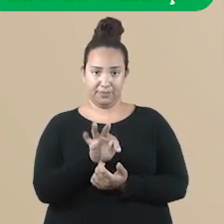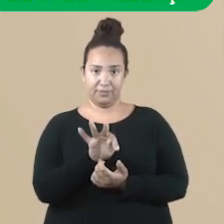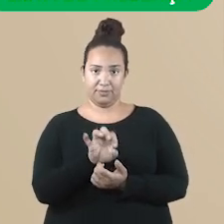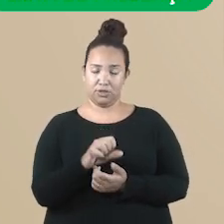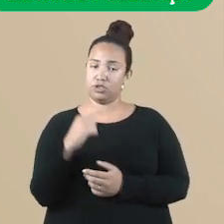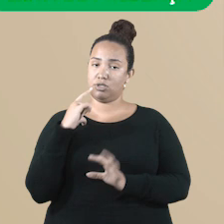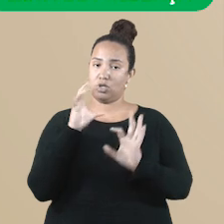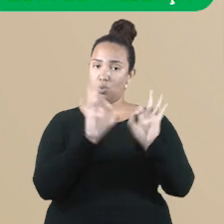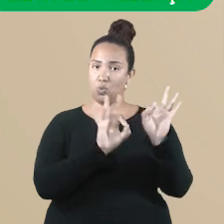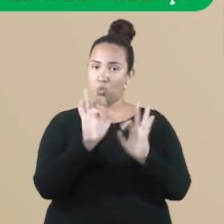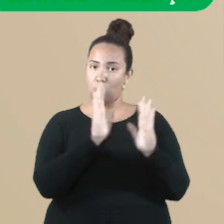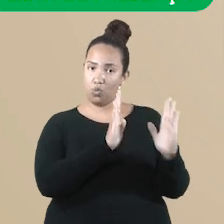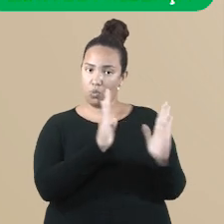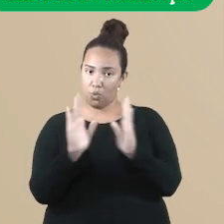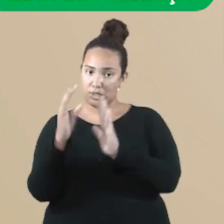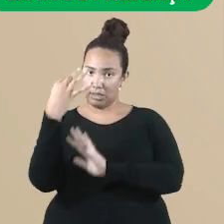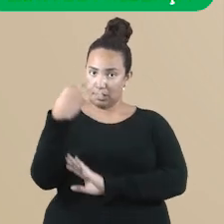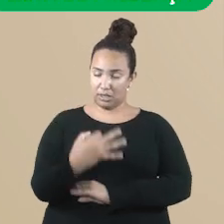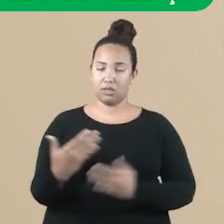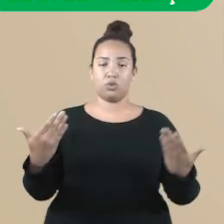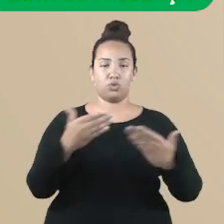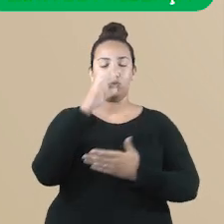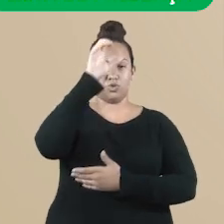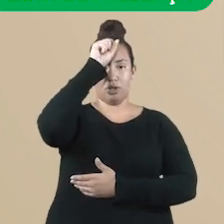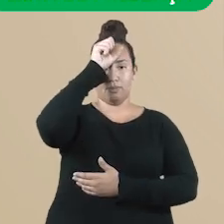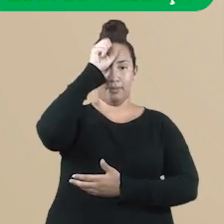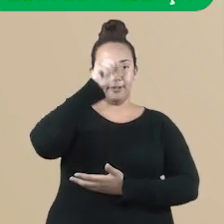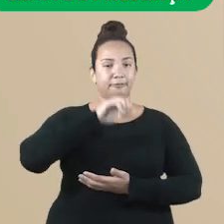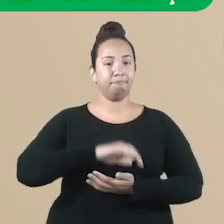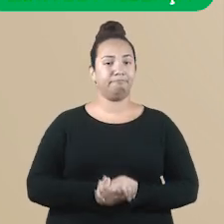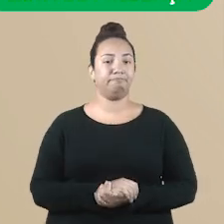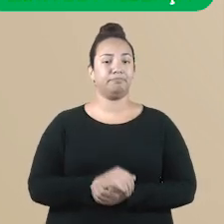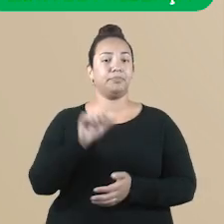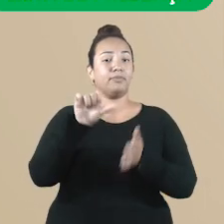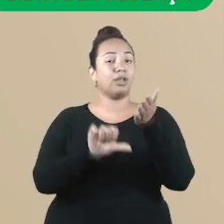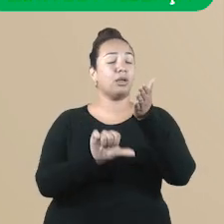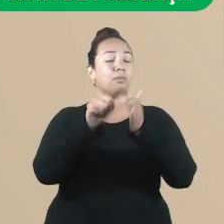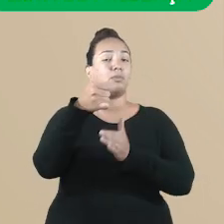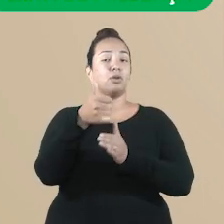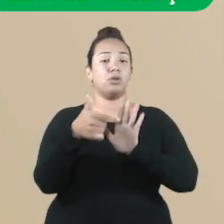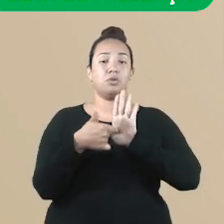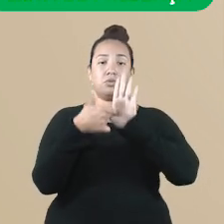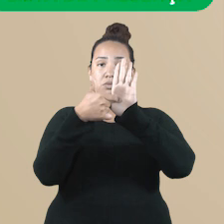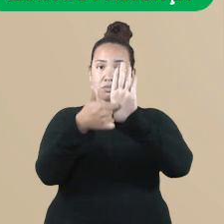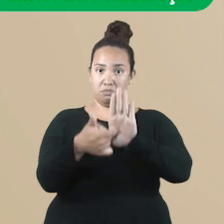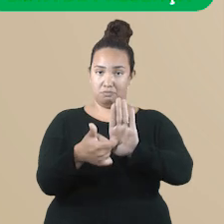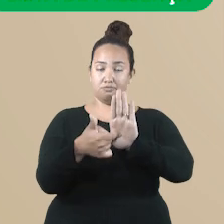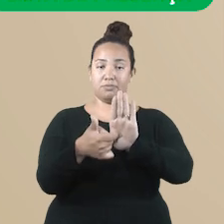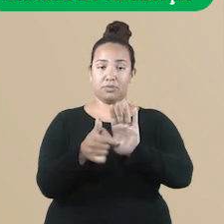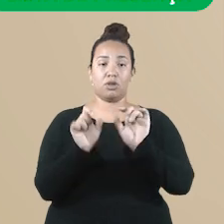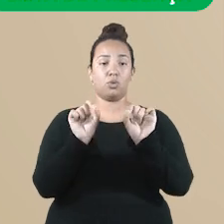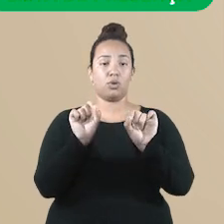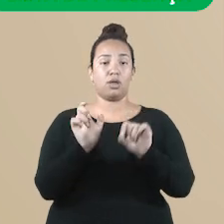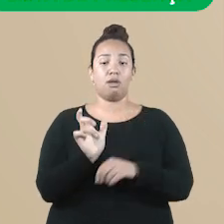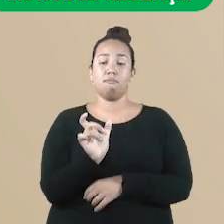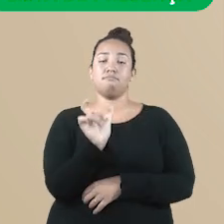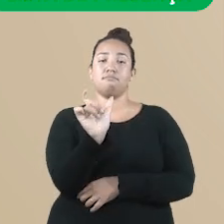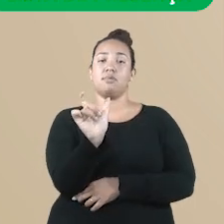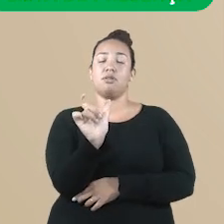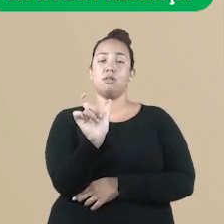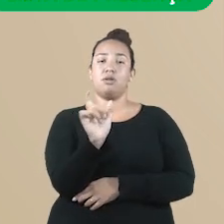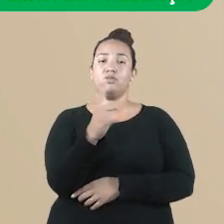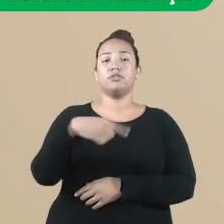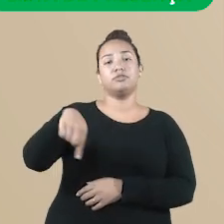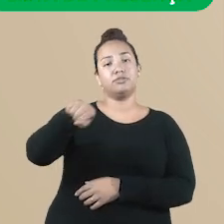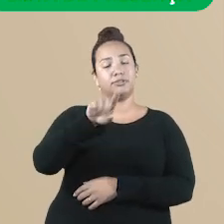uma organização definida? Vamos aprender um pouco sobre ela. A primeira coisa que aparece em um verbete